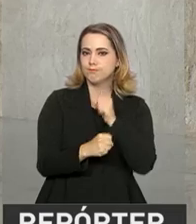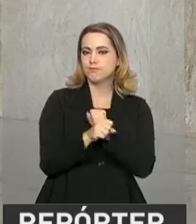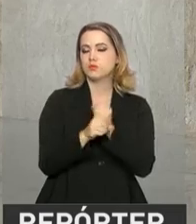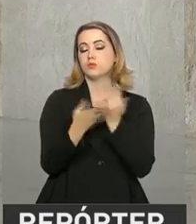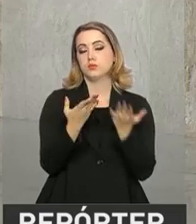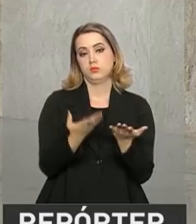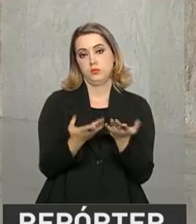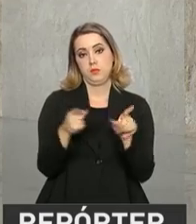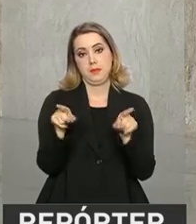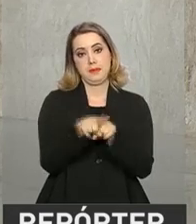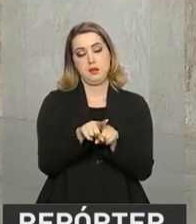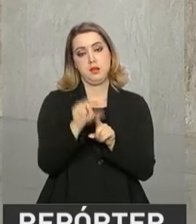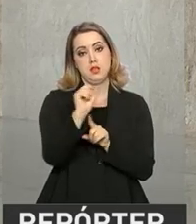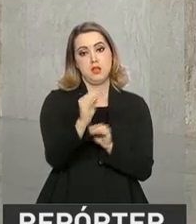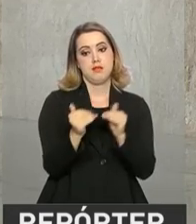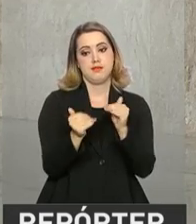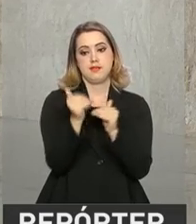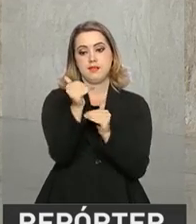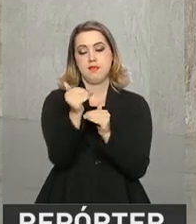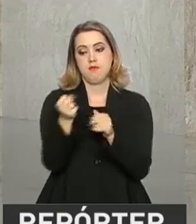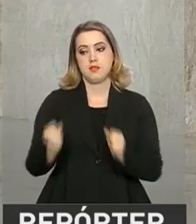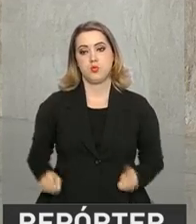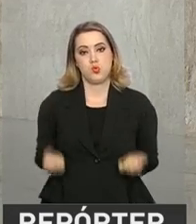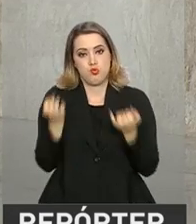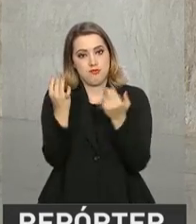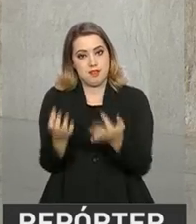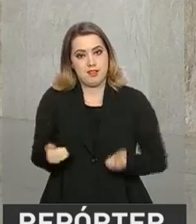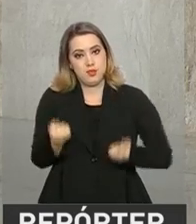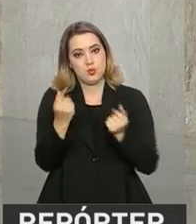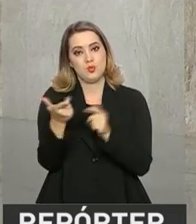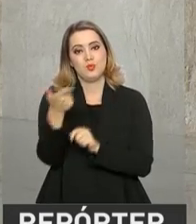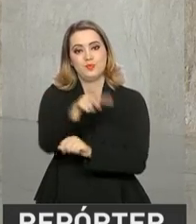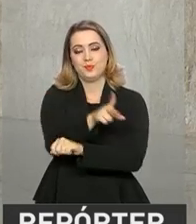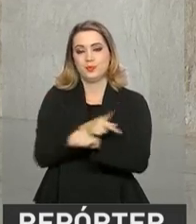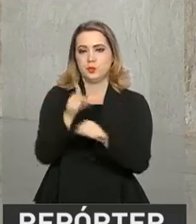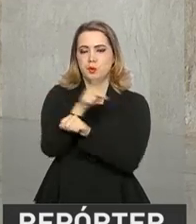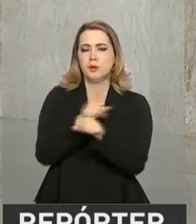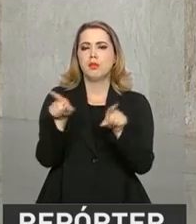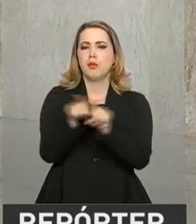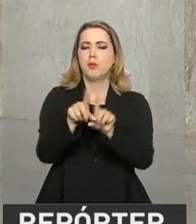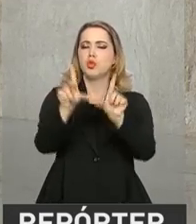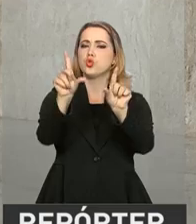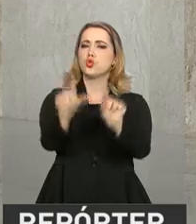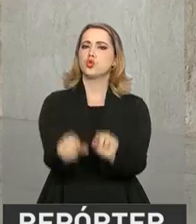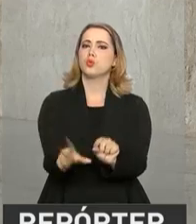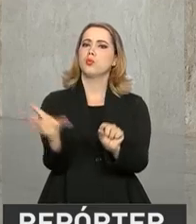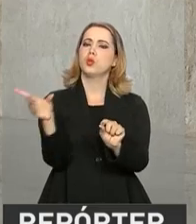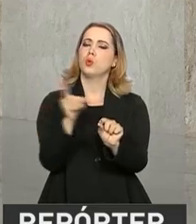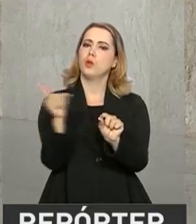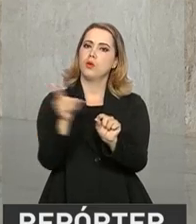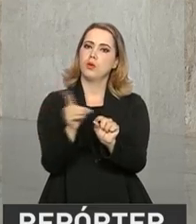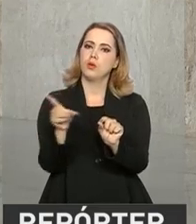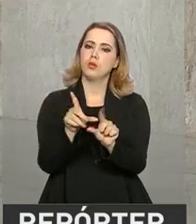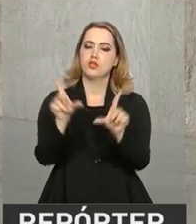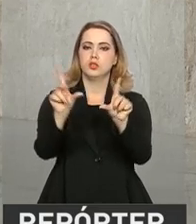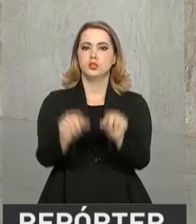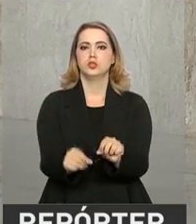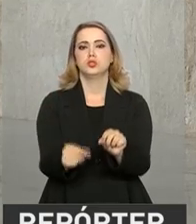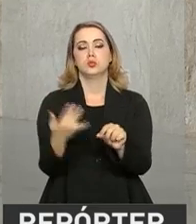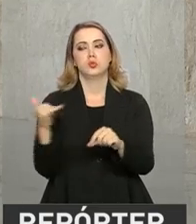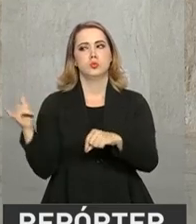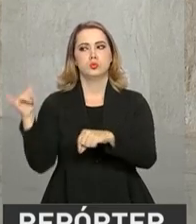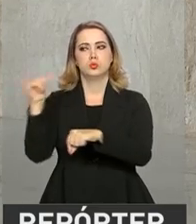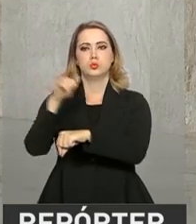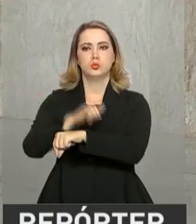passado. Essa elevação se deve principalmente à queda na cotação do dólar, que reduz os custos com passagens